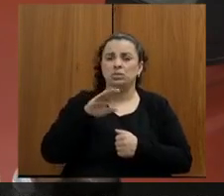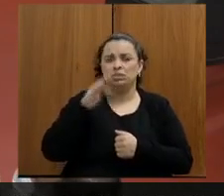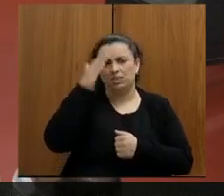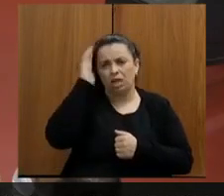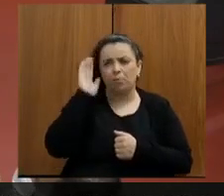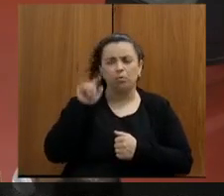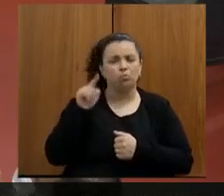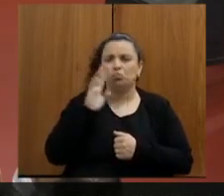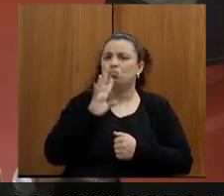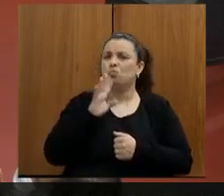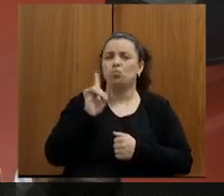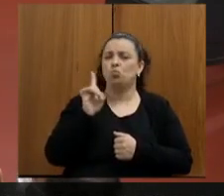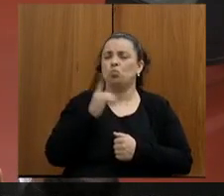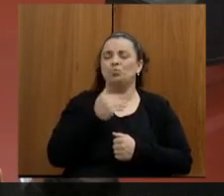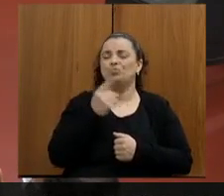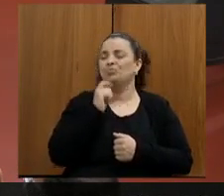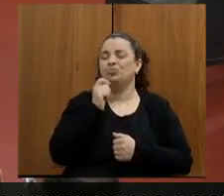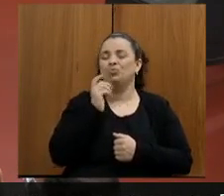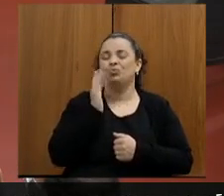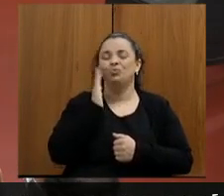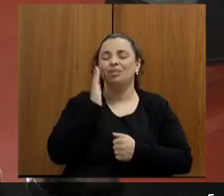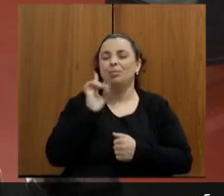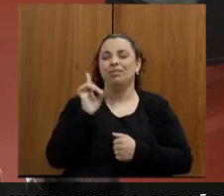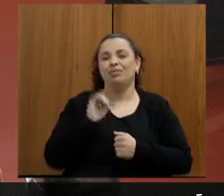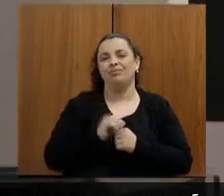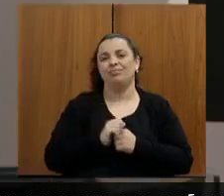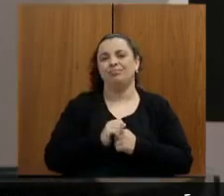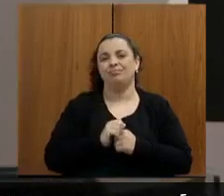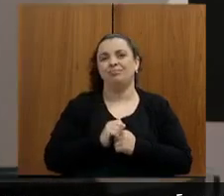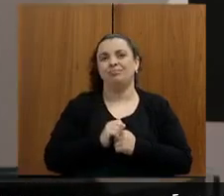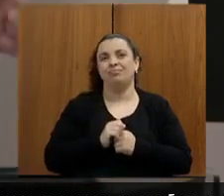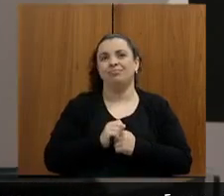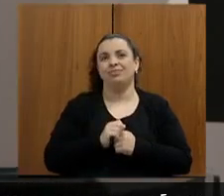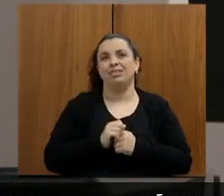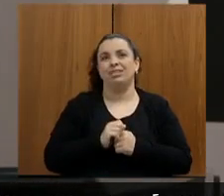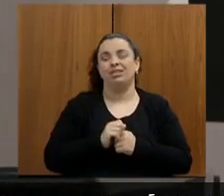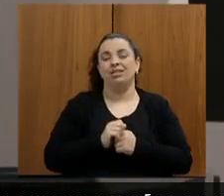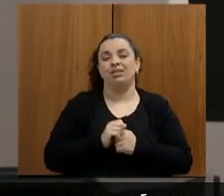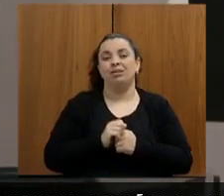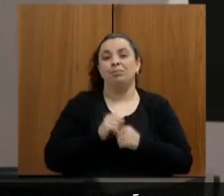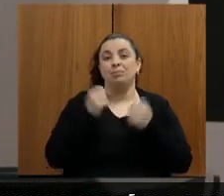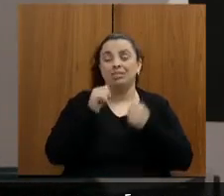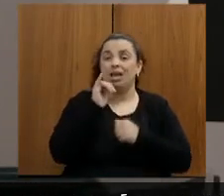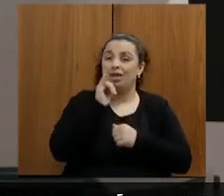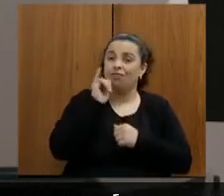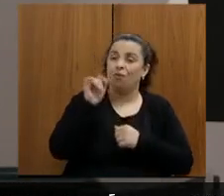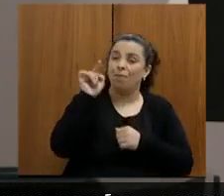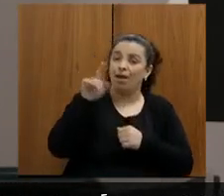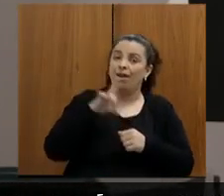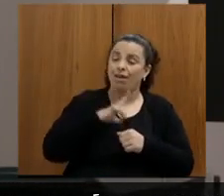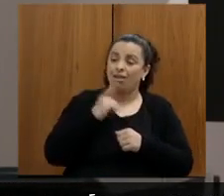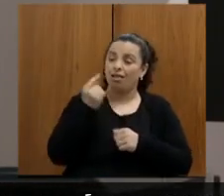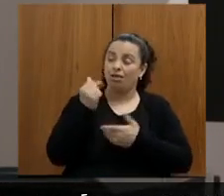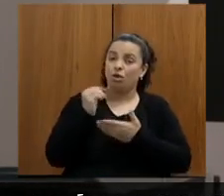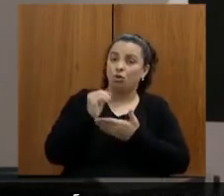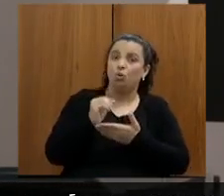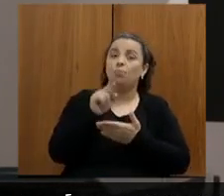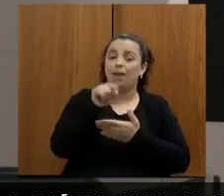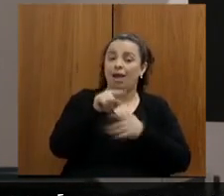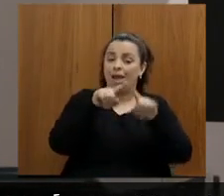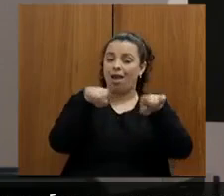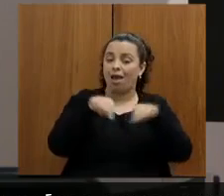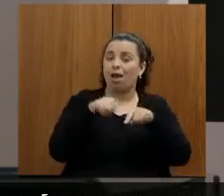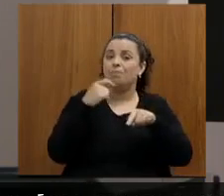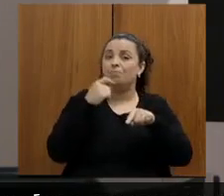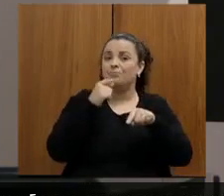dessa situação viu o deputado o governador não tá sabendo disso informá-lo é que a esse recurso para concluir sua obra